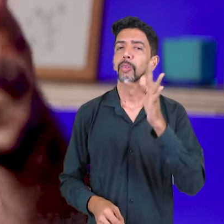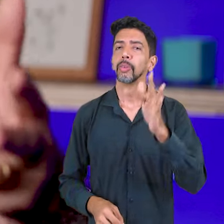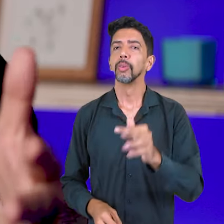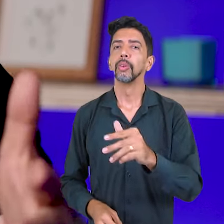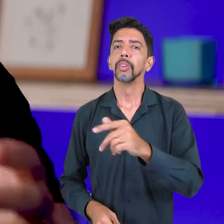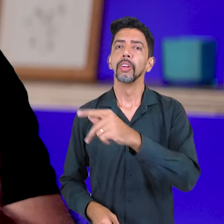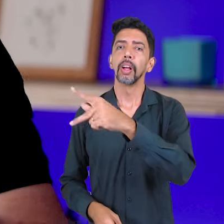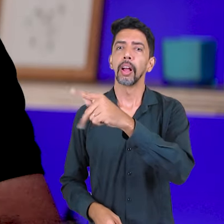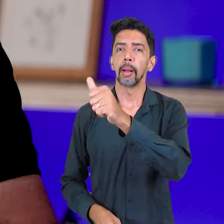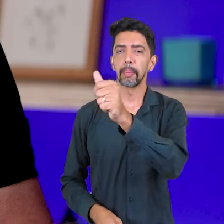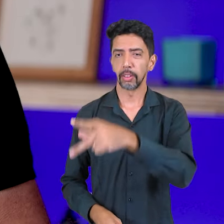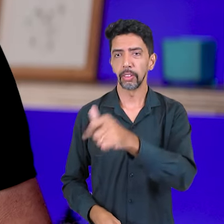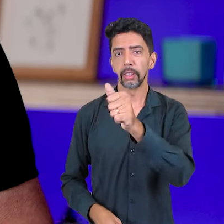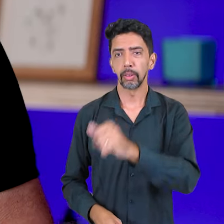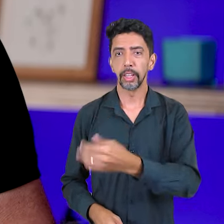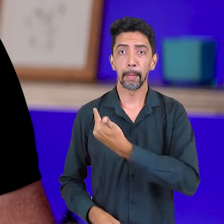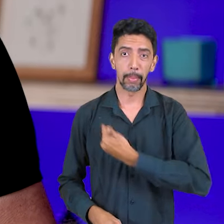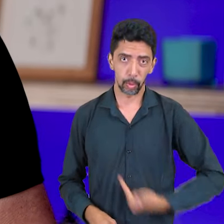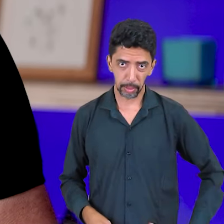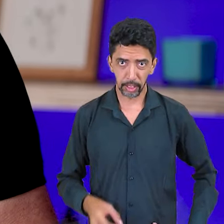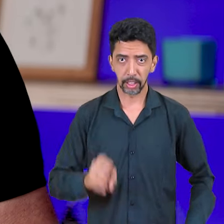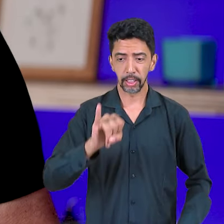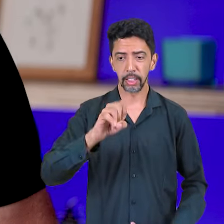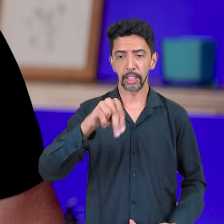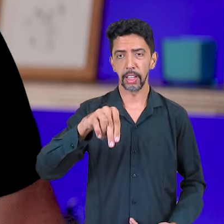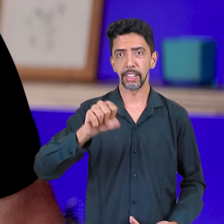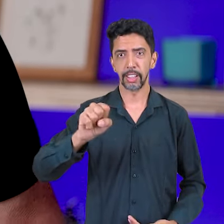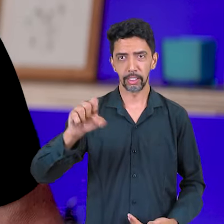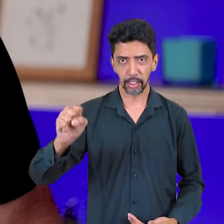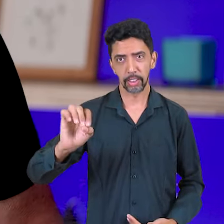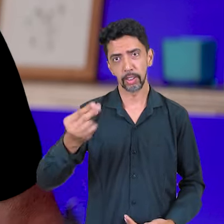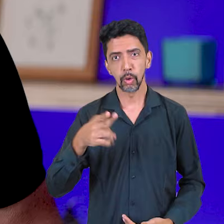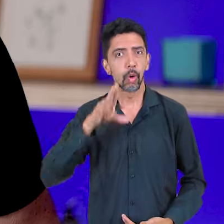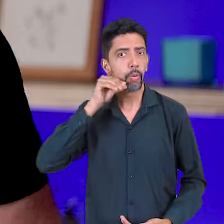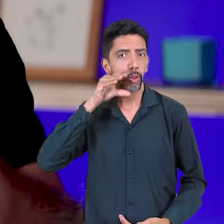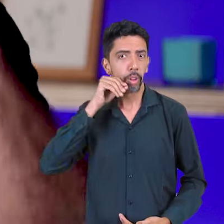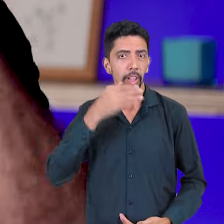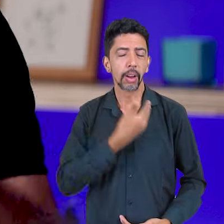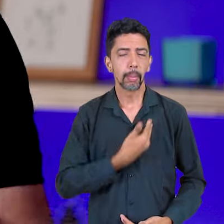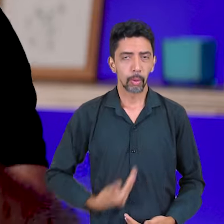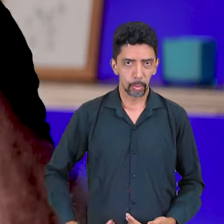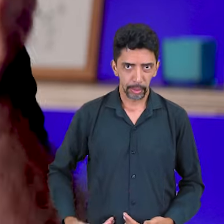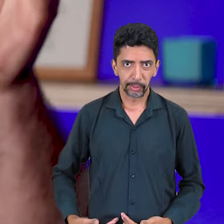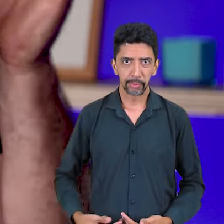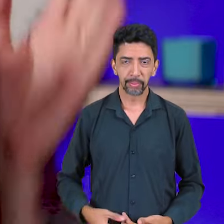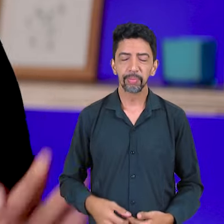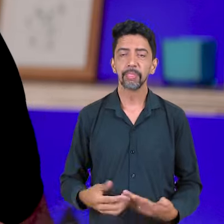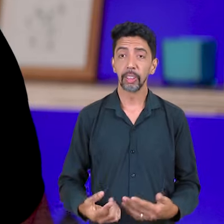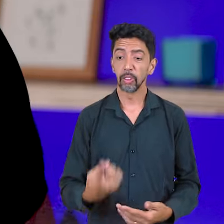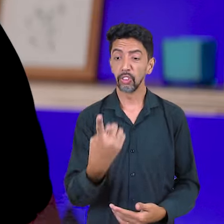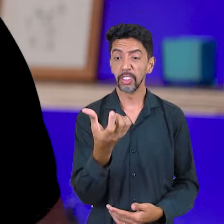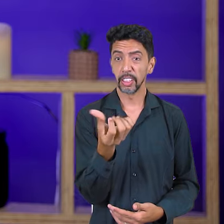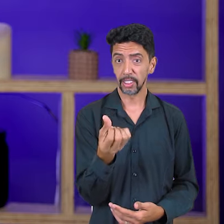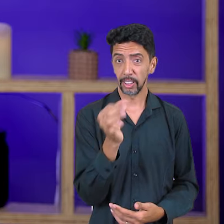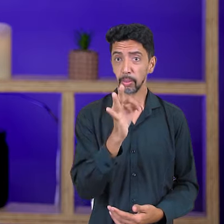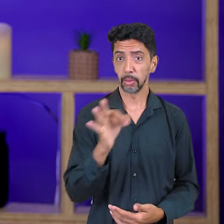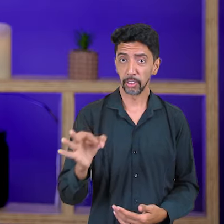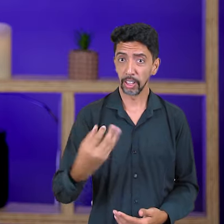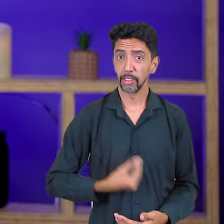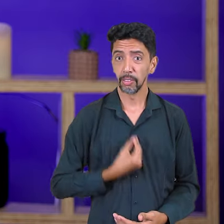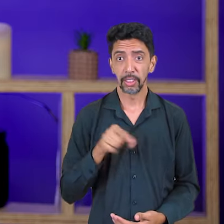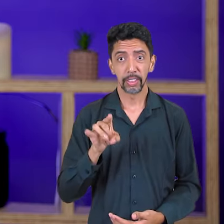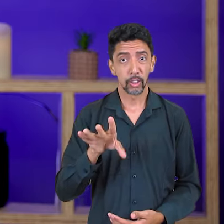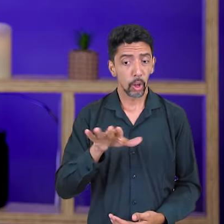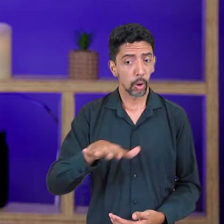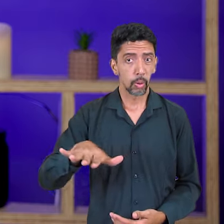ser previdência social que é o INSS 16% estão nessa situação o que fica